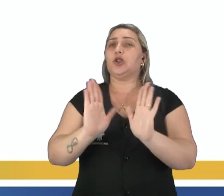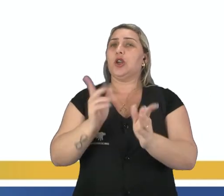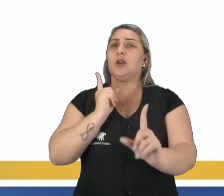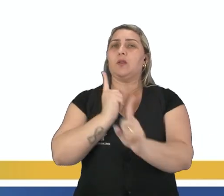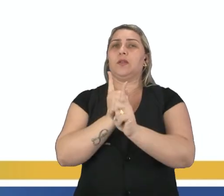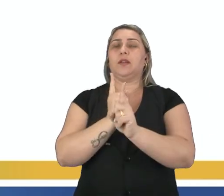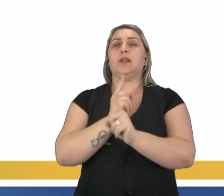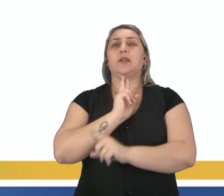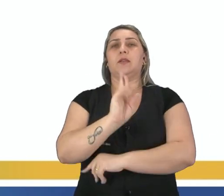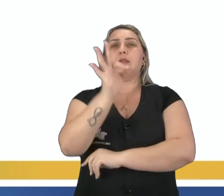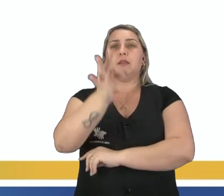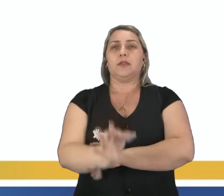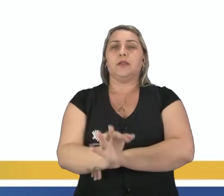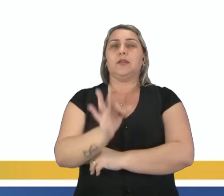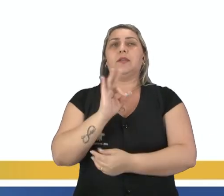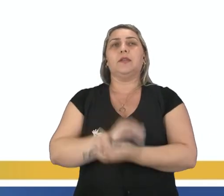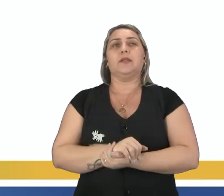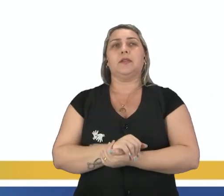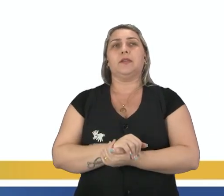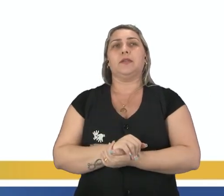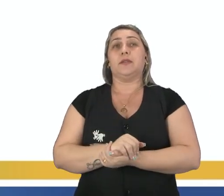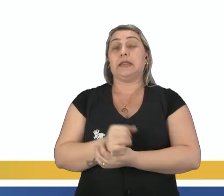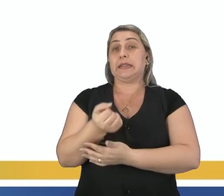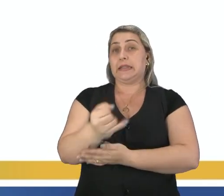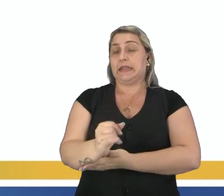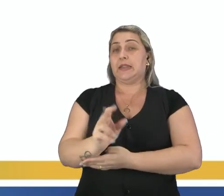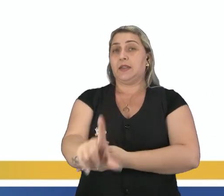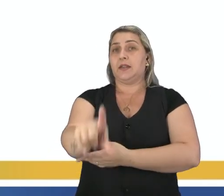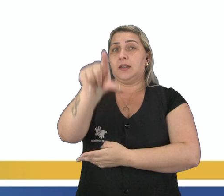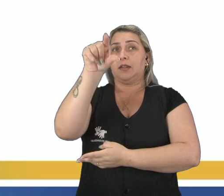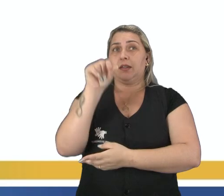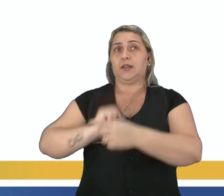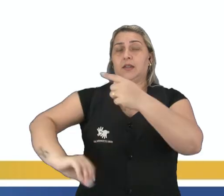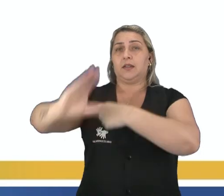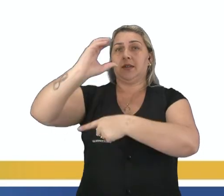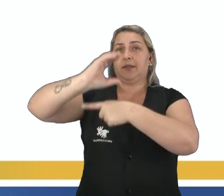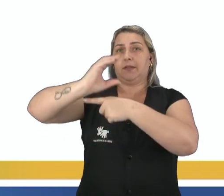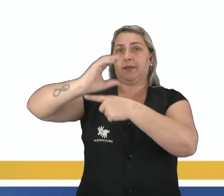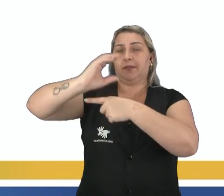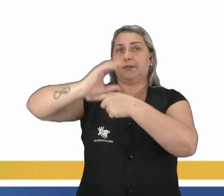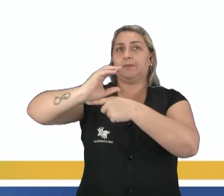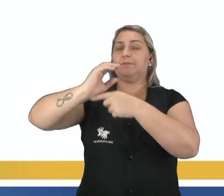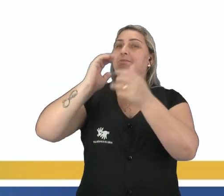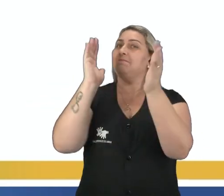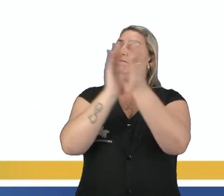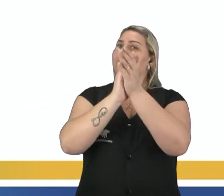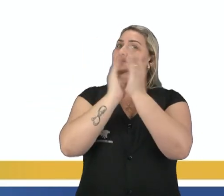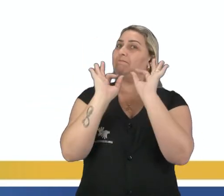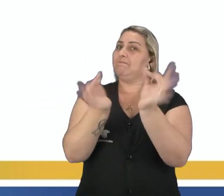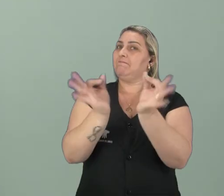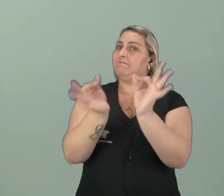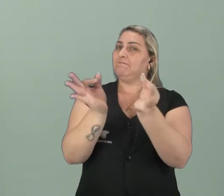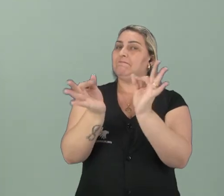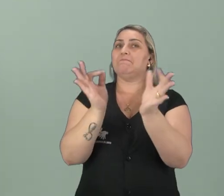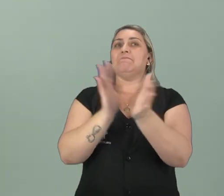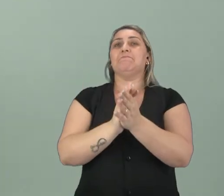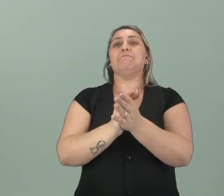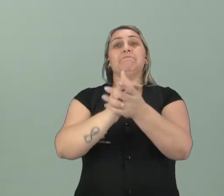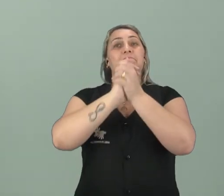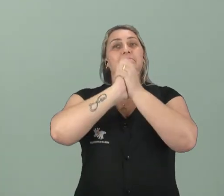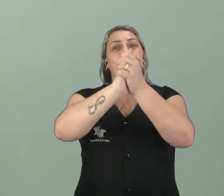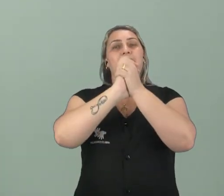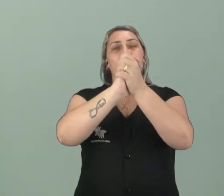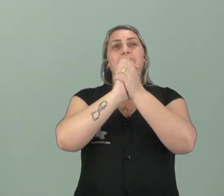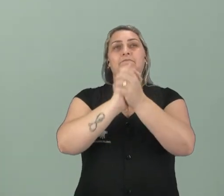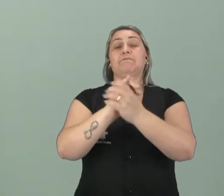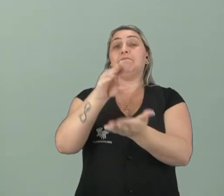ter encontrado a alternativa, correto? Então, se você escolheu a letra C, tá certo! Meus